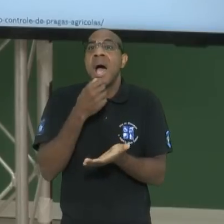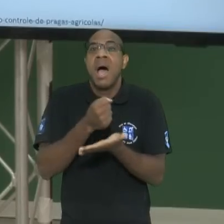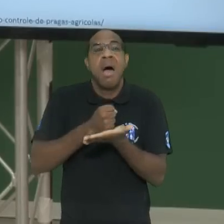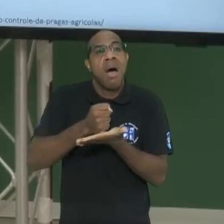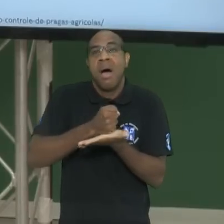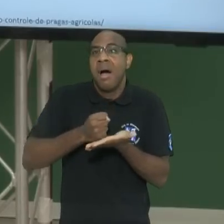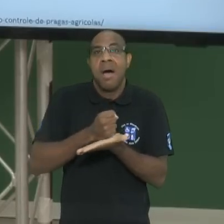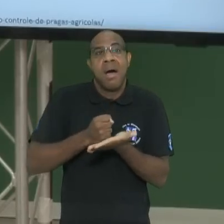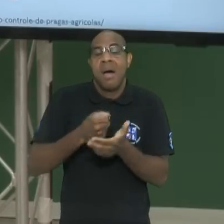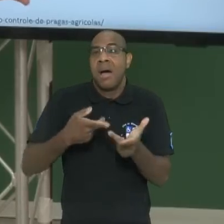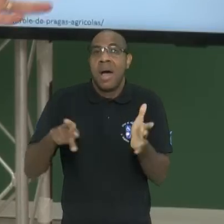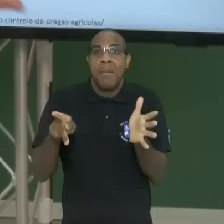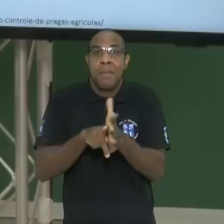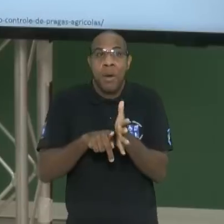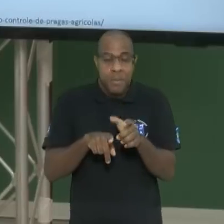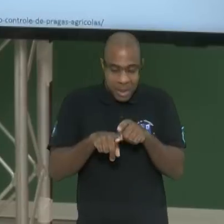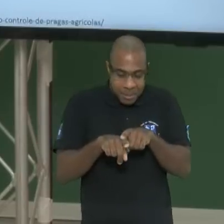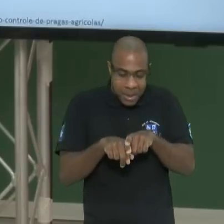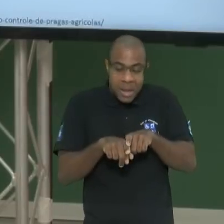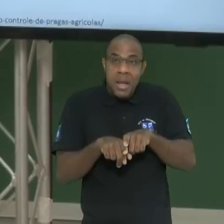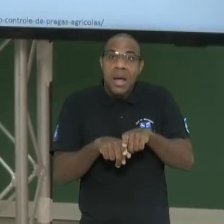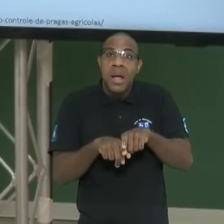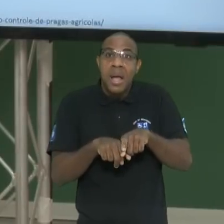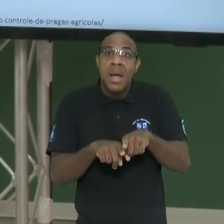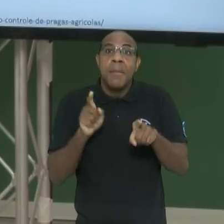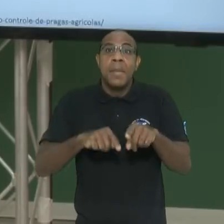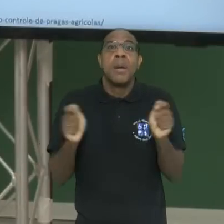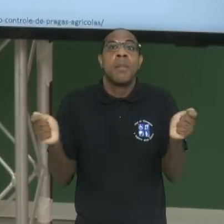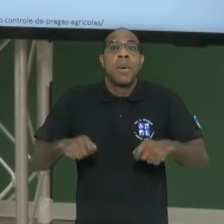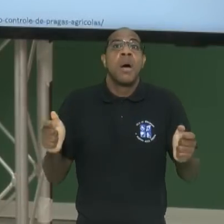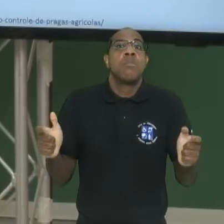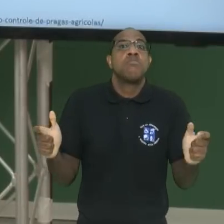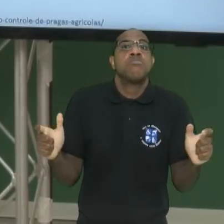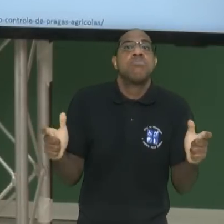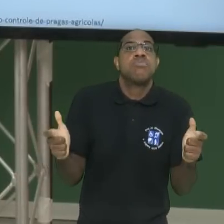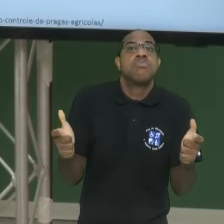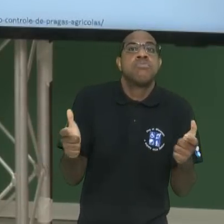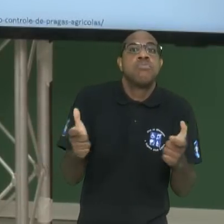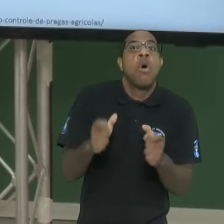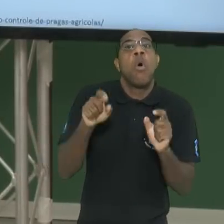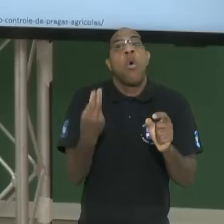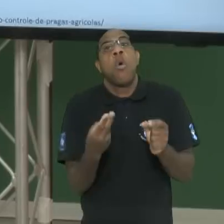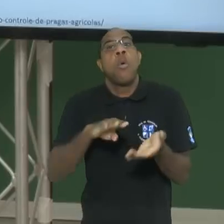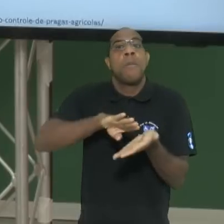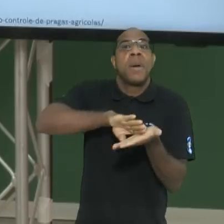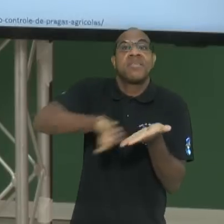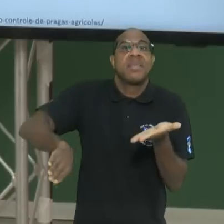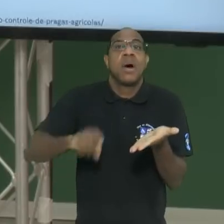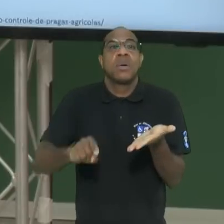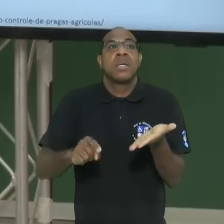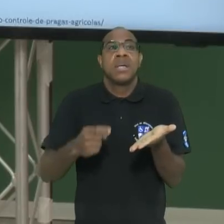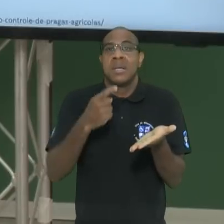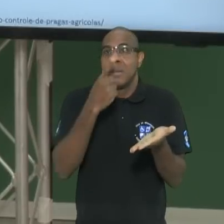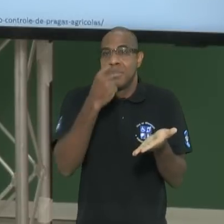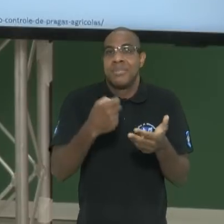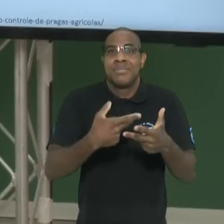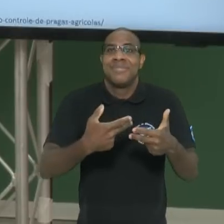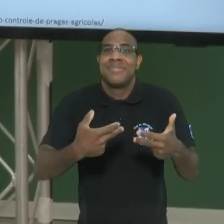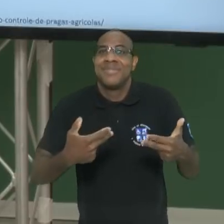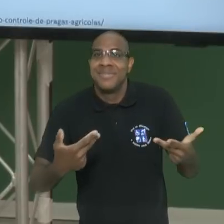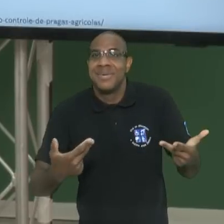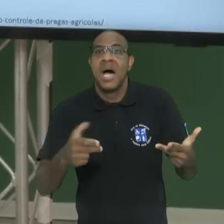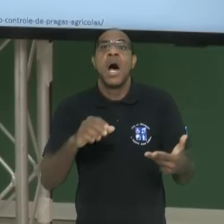no qual a própria bactéria é utilizada para reduzir ou remover a contaminação daquele agrotóxico